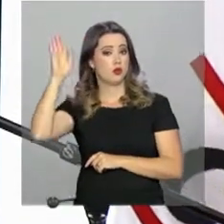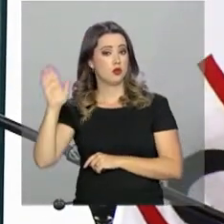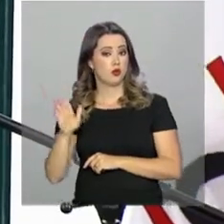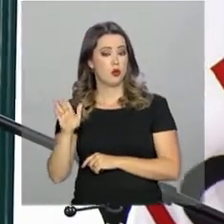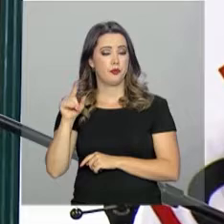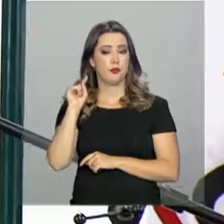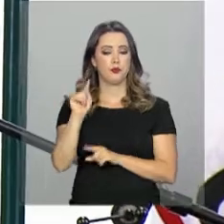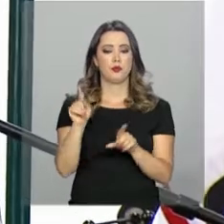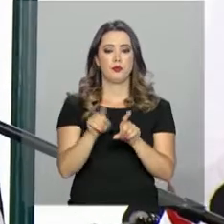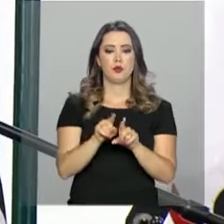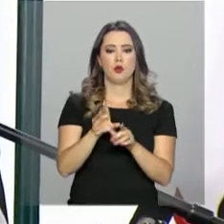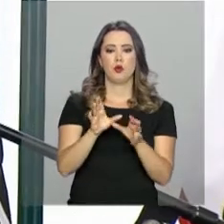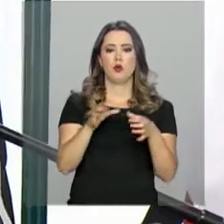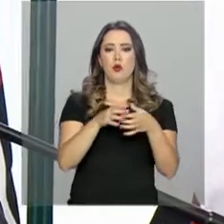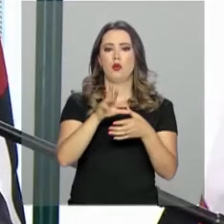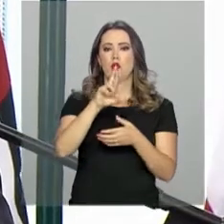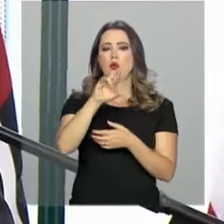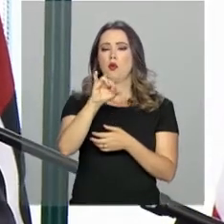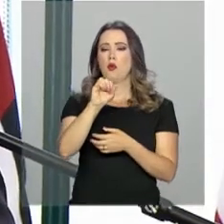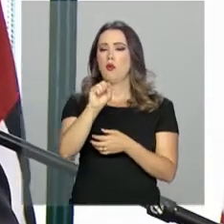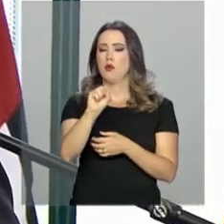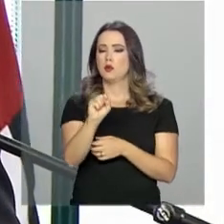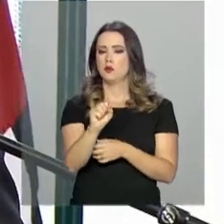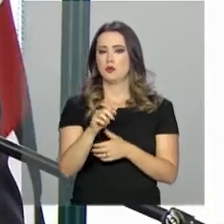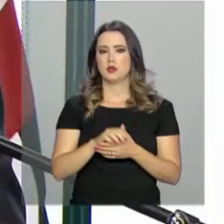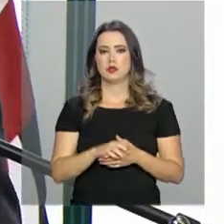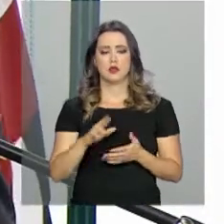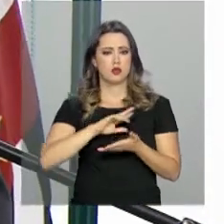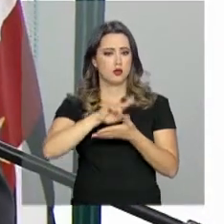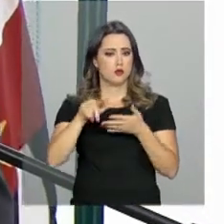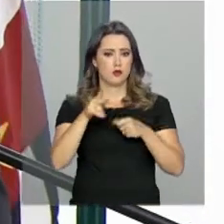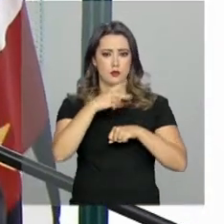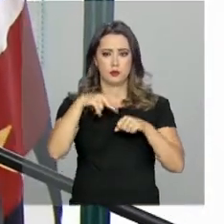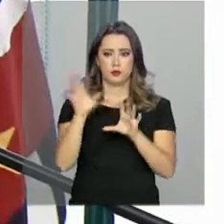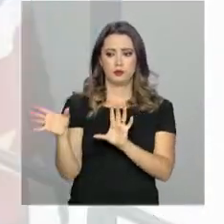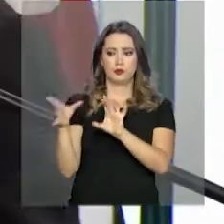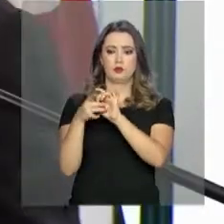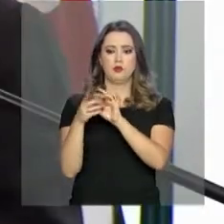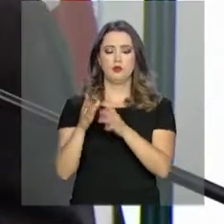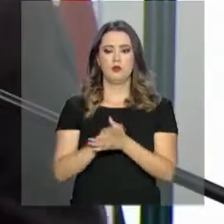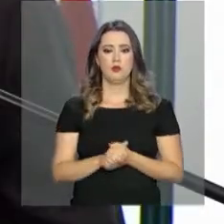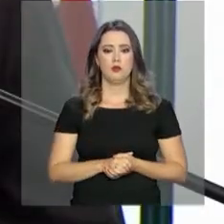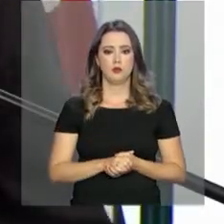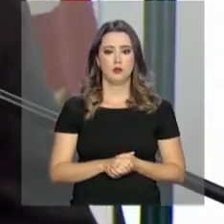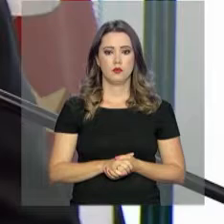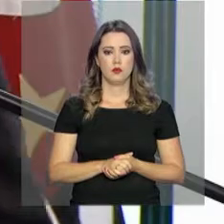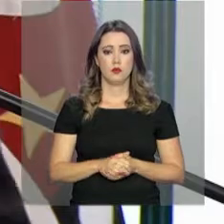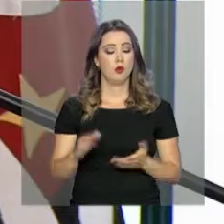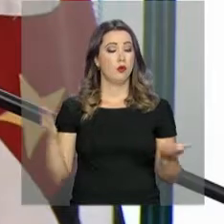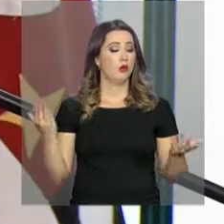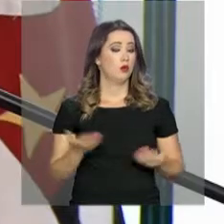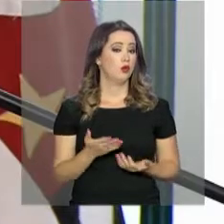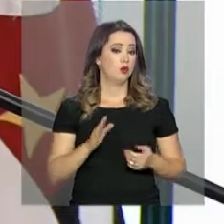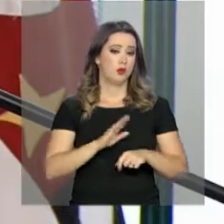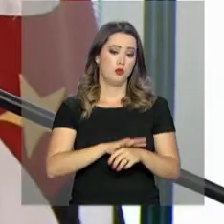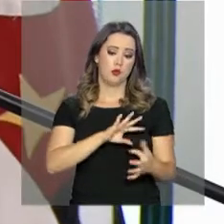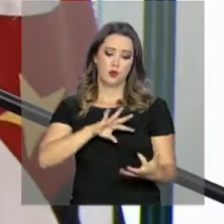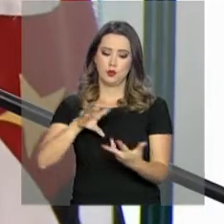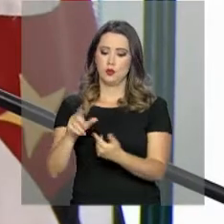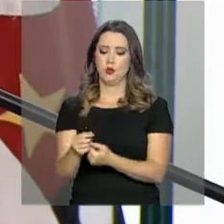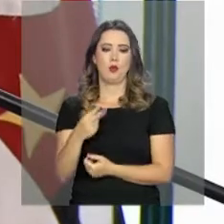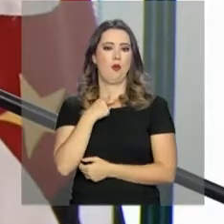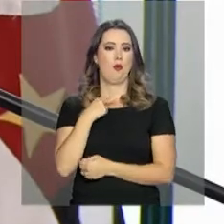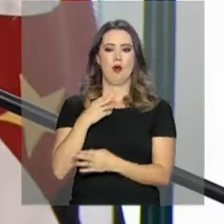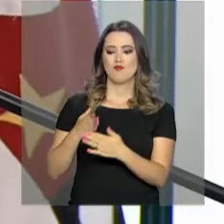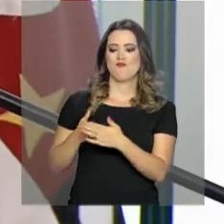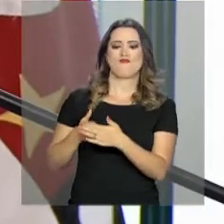bloco formado por brasil rússia china índia e áfrica do sul 0 numa época de globalização você não deve ter fronteiras